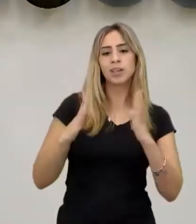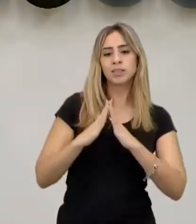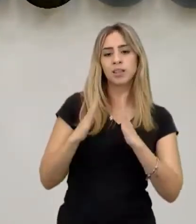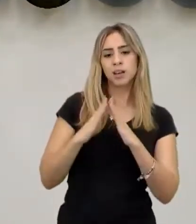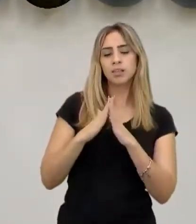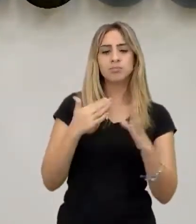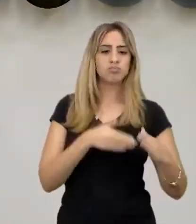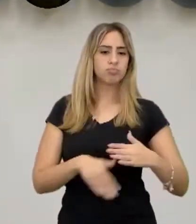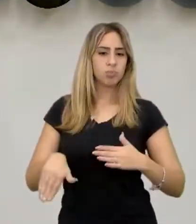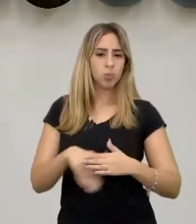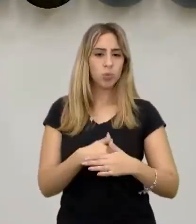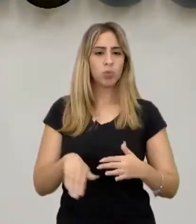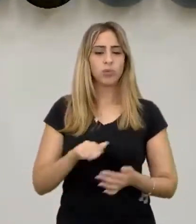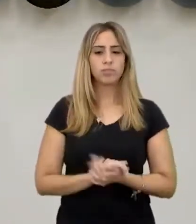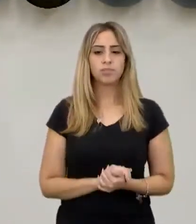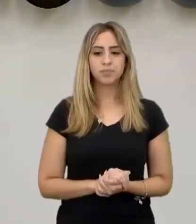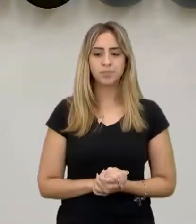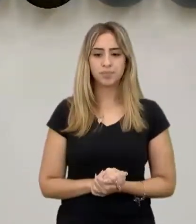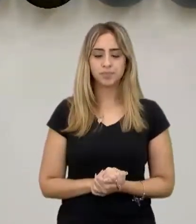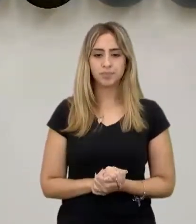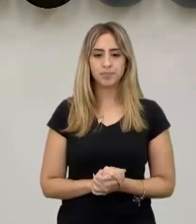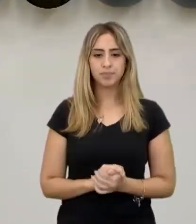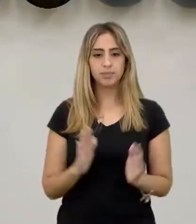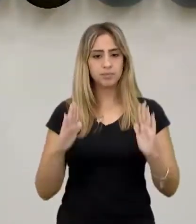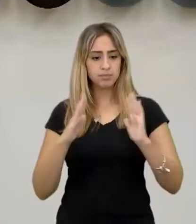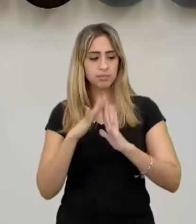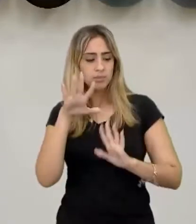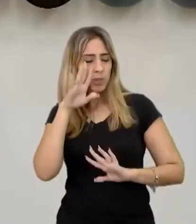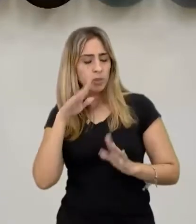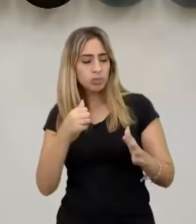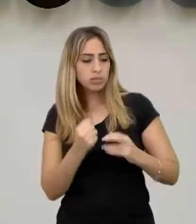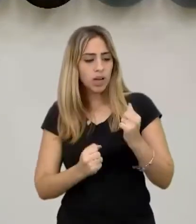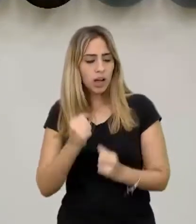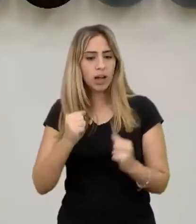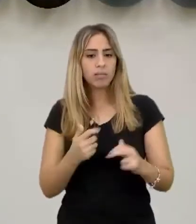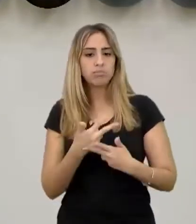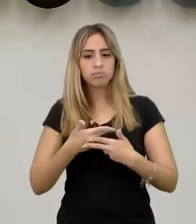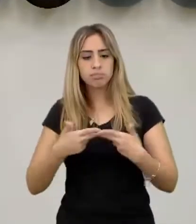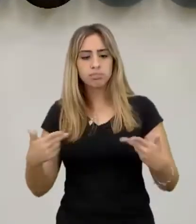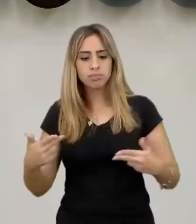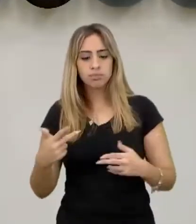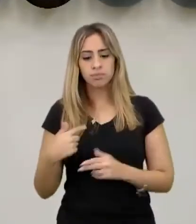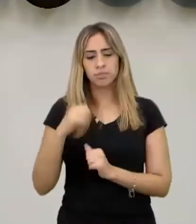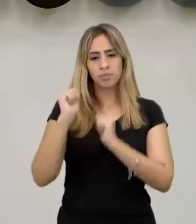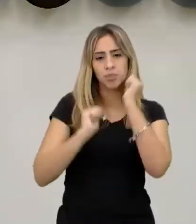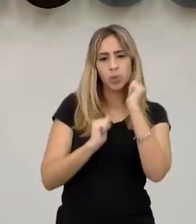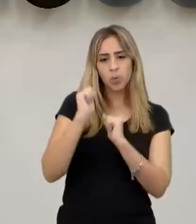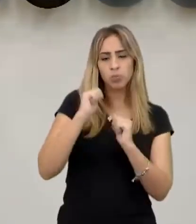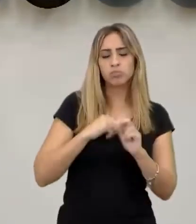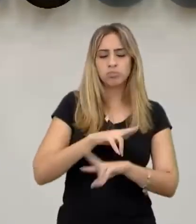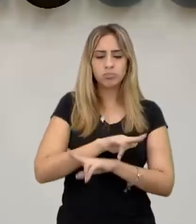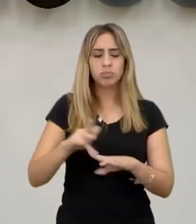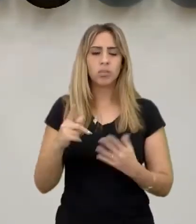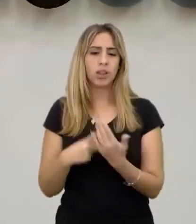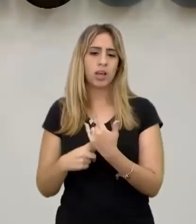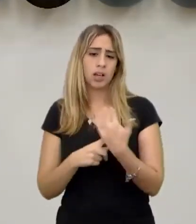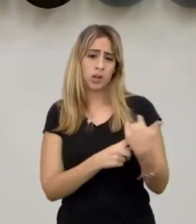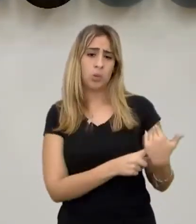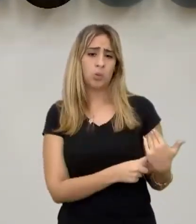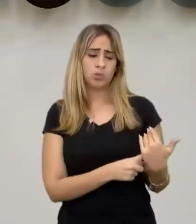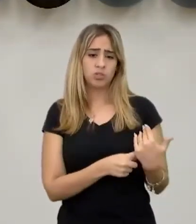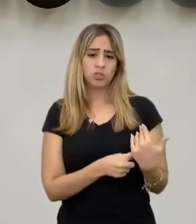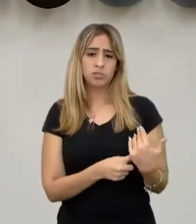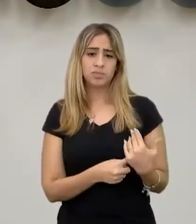casas, ruas, né? Os carros, as indústrias, uma série de